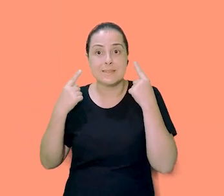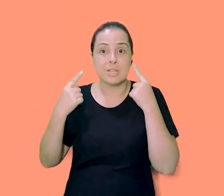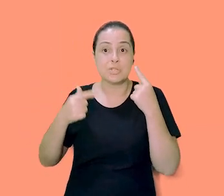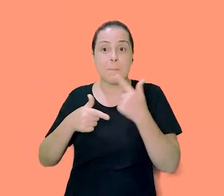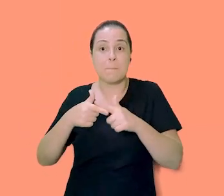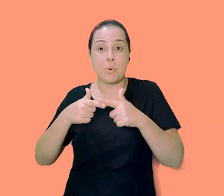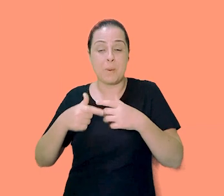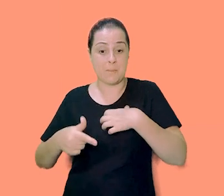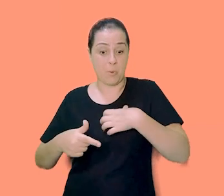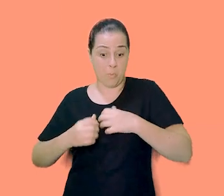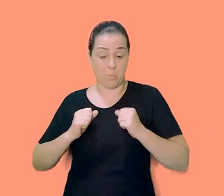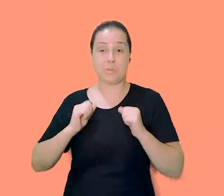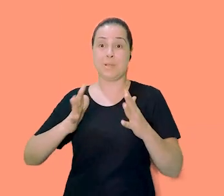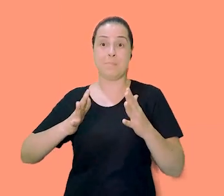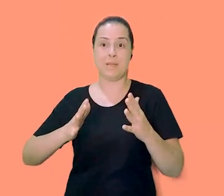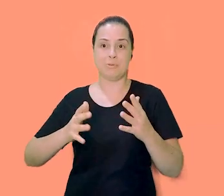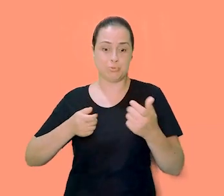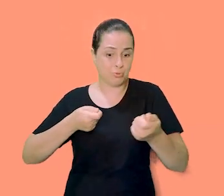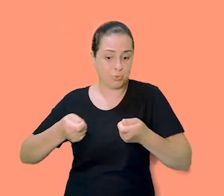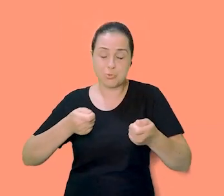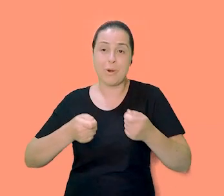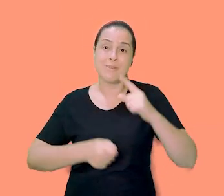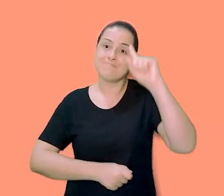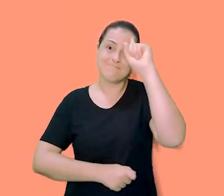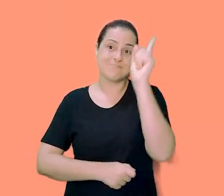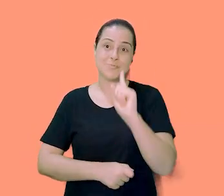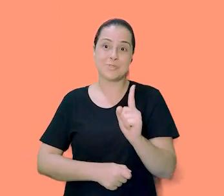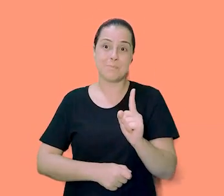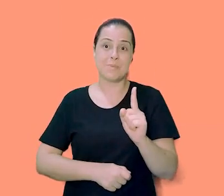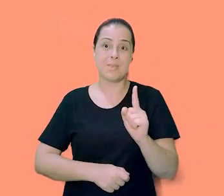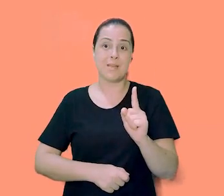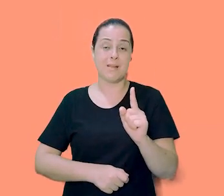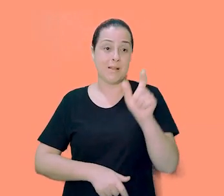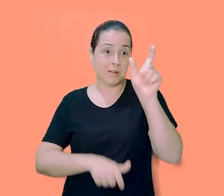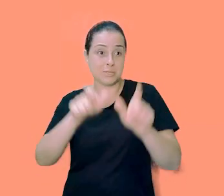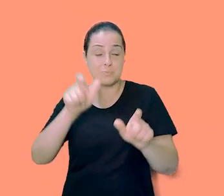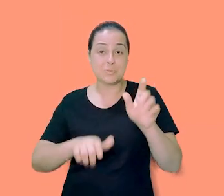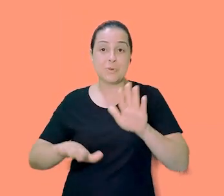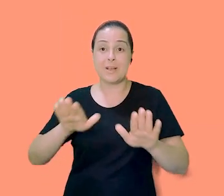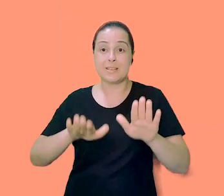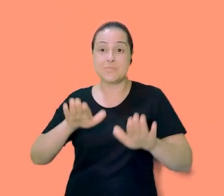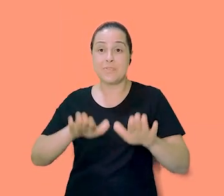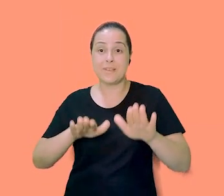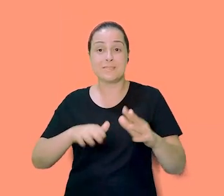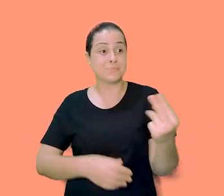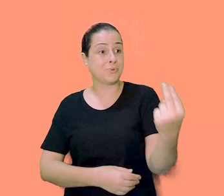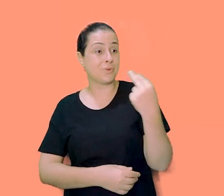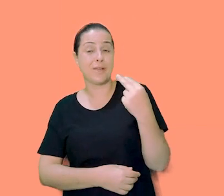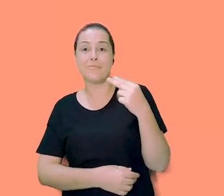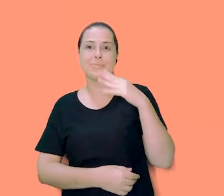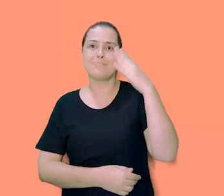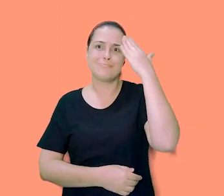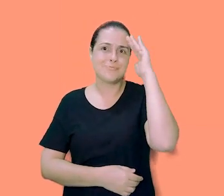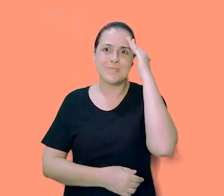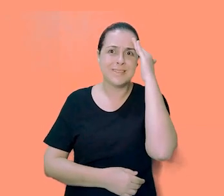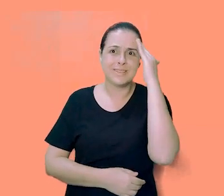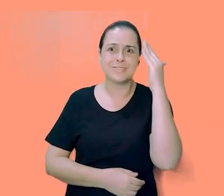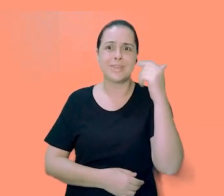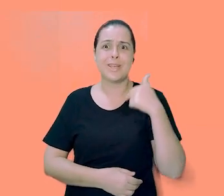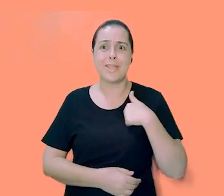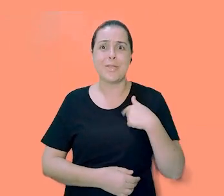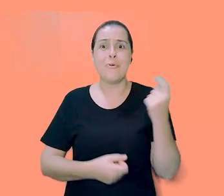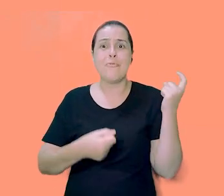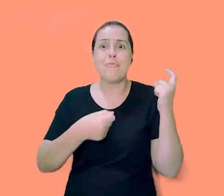questões comportamentais que eu não sabia lidar. E as pessoas não estavam entendendo. Tinha gente que trabalhava comigo todos os dias que não conseguia entender, que eu